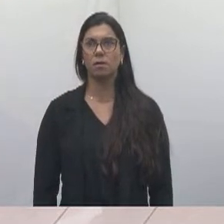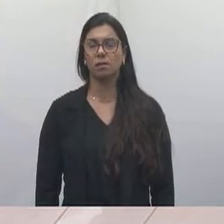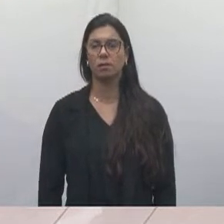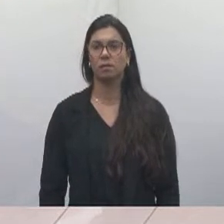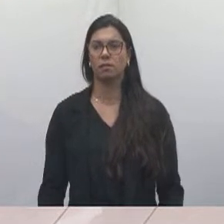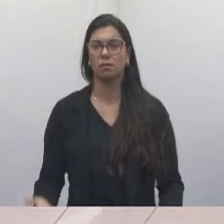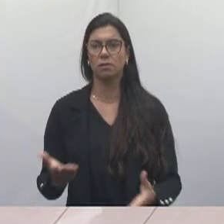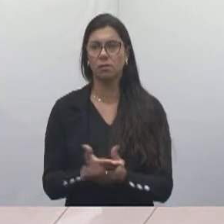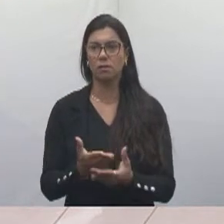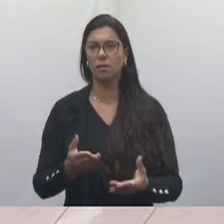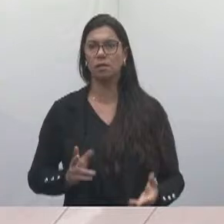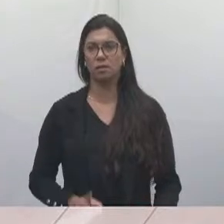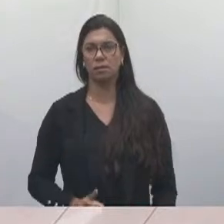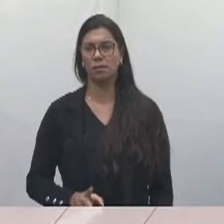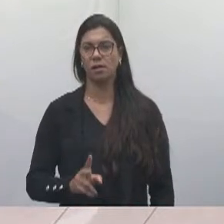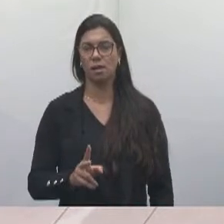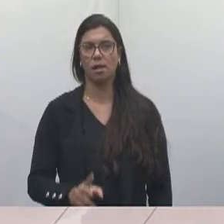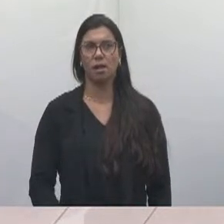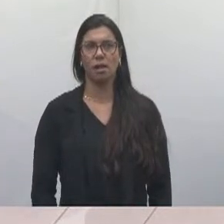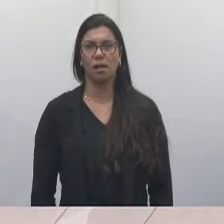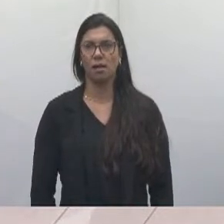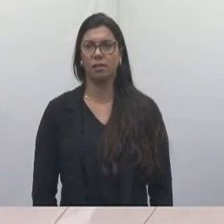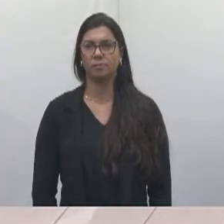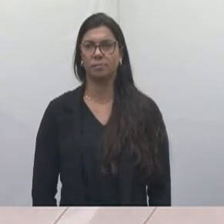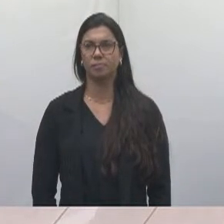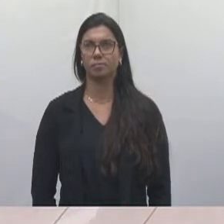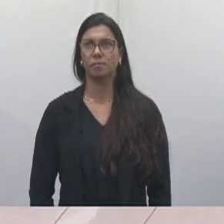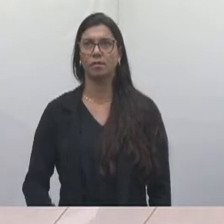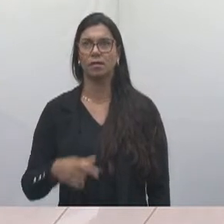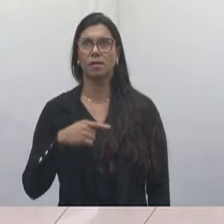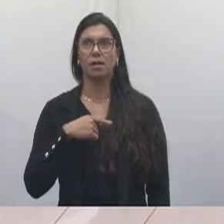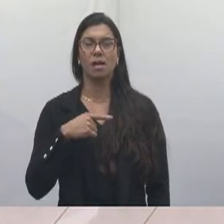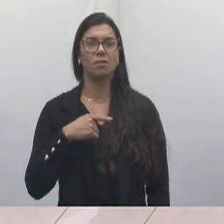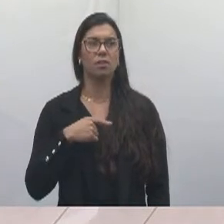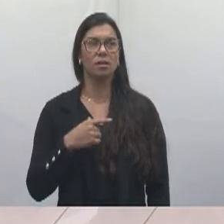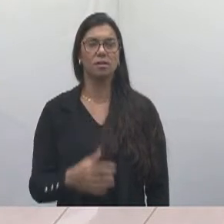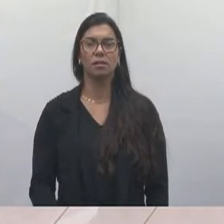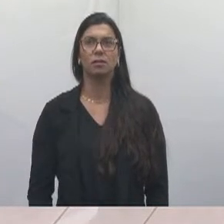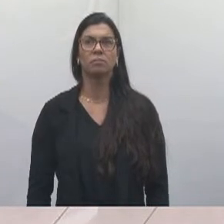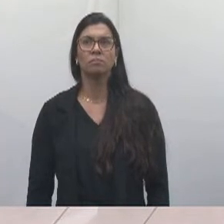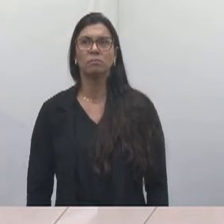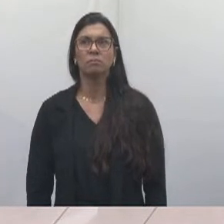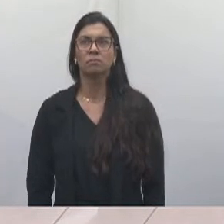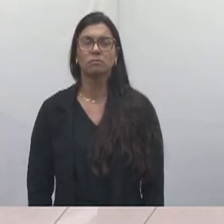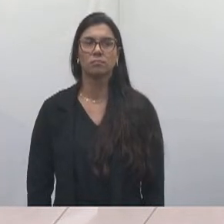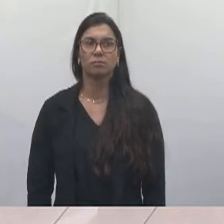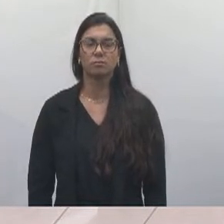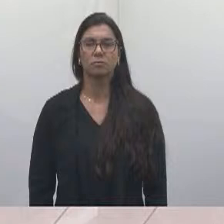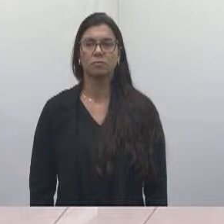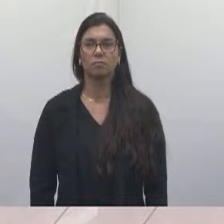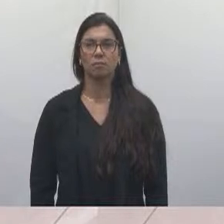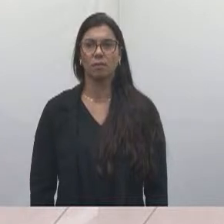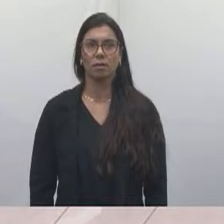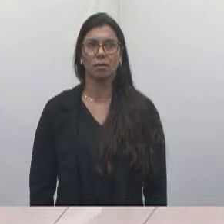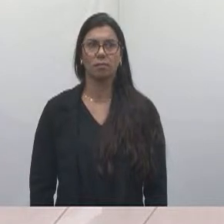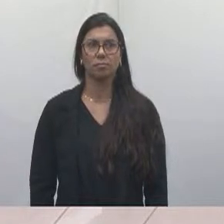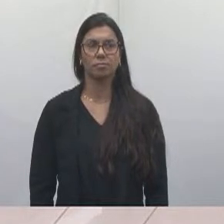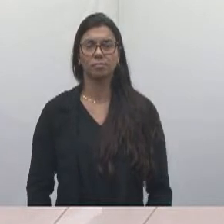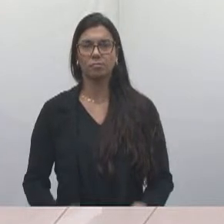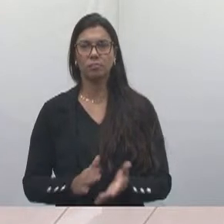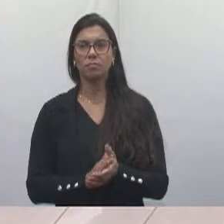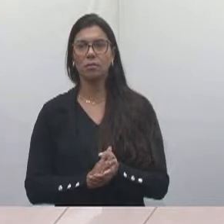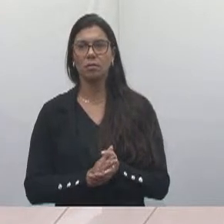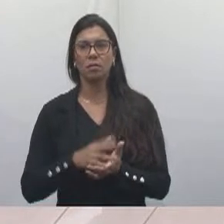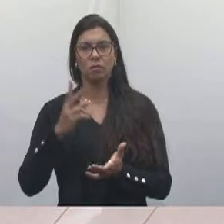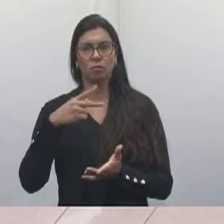Processo continua em discussão. Mais algum vereador que queira discutir o processo? Não havendo mais nenhum vereador desejando